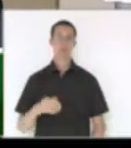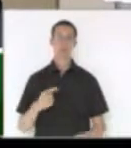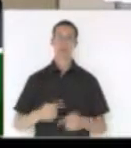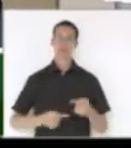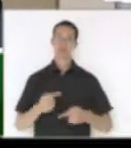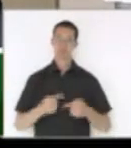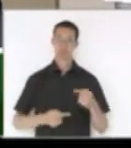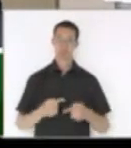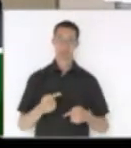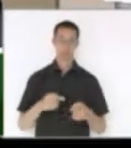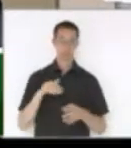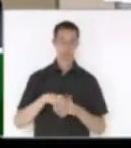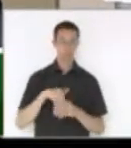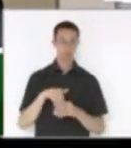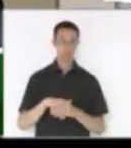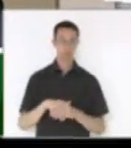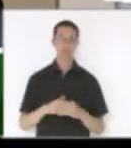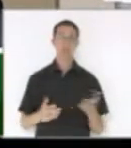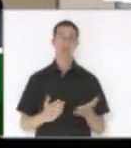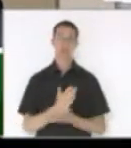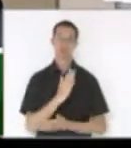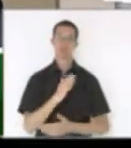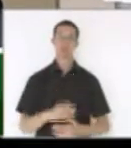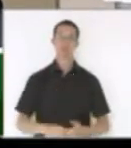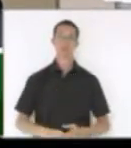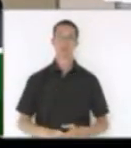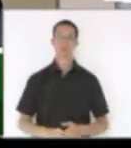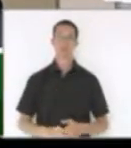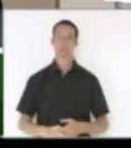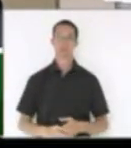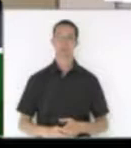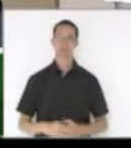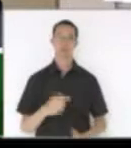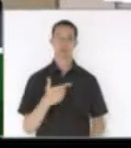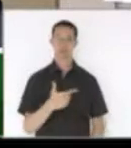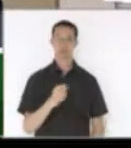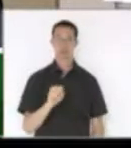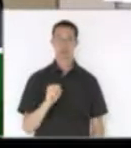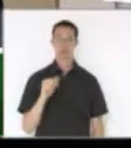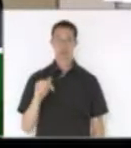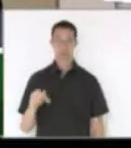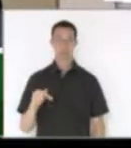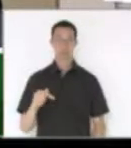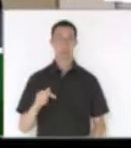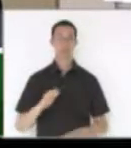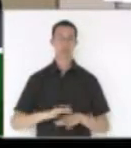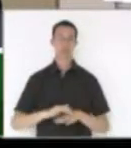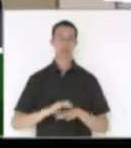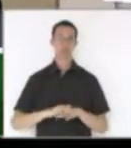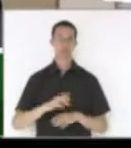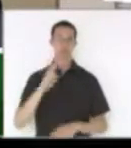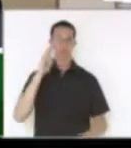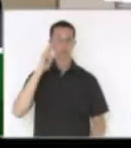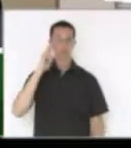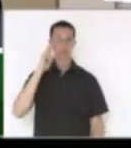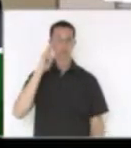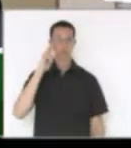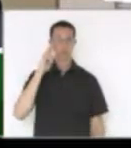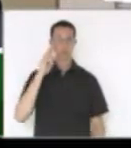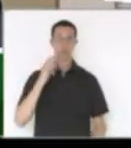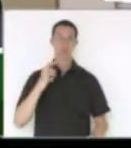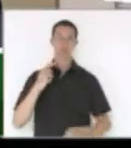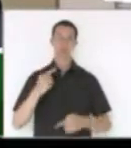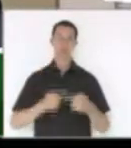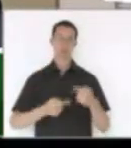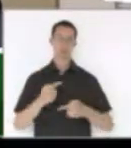de acordo permaneça como está, aprovado. Moção 287, do deputado Ricardo Guidi, em discussão, não haveria o que discutir